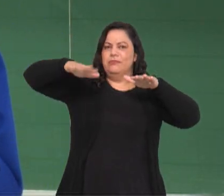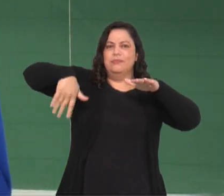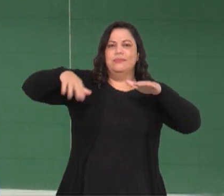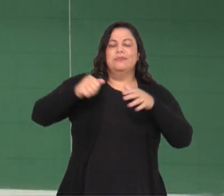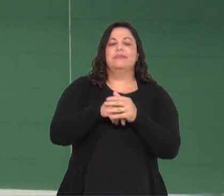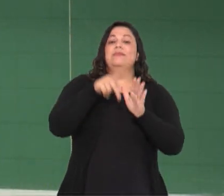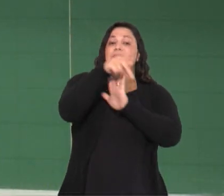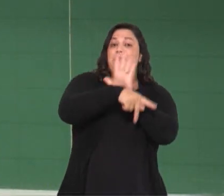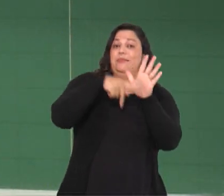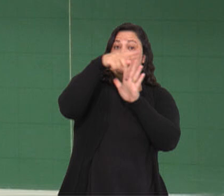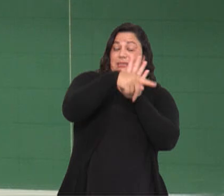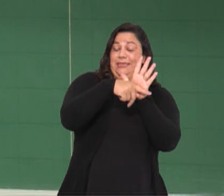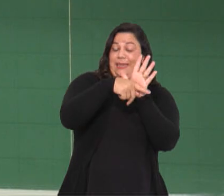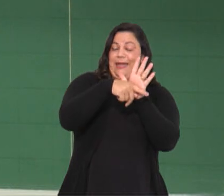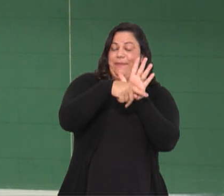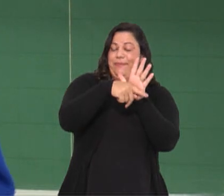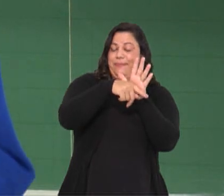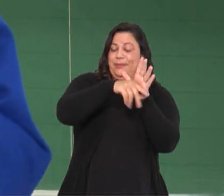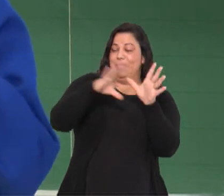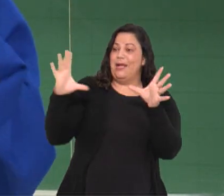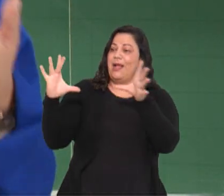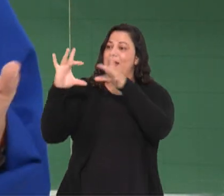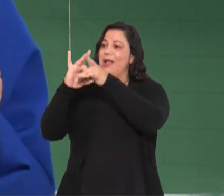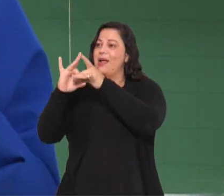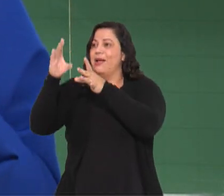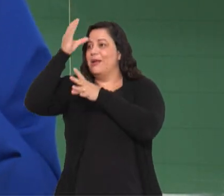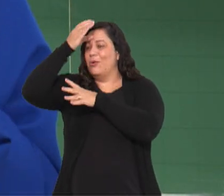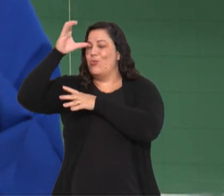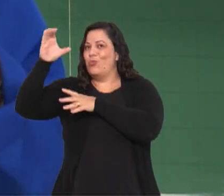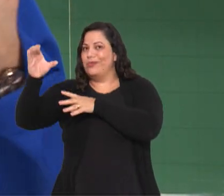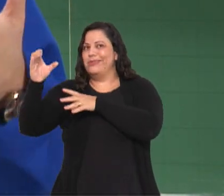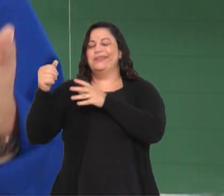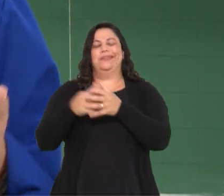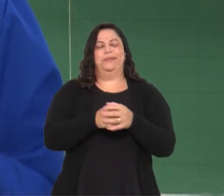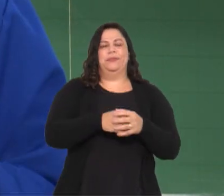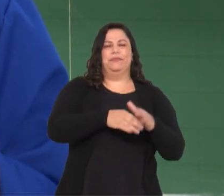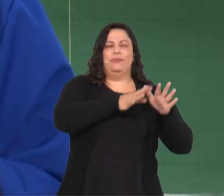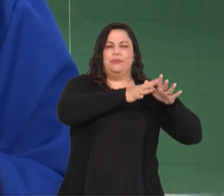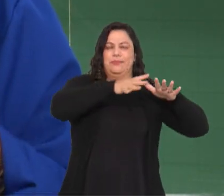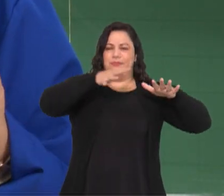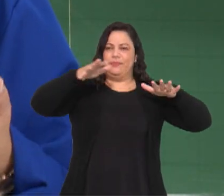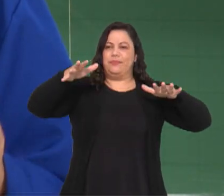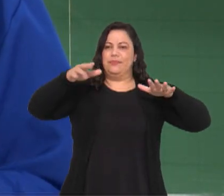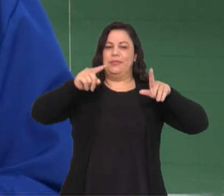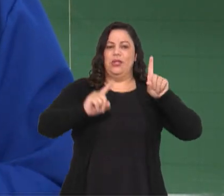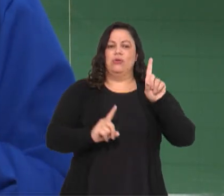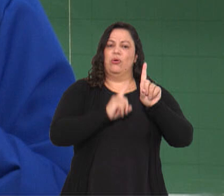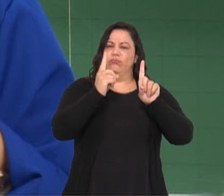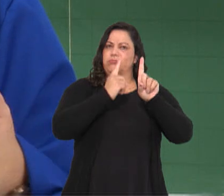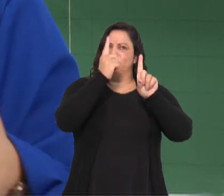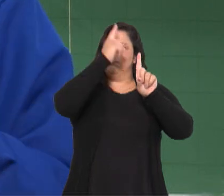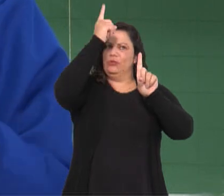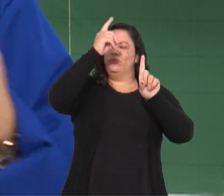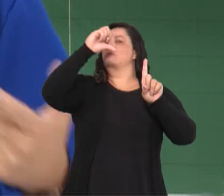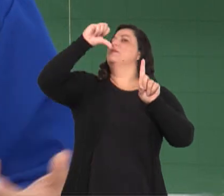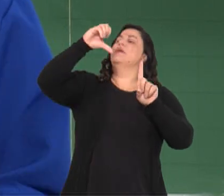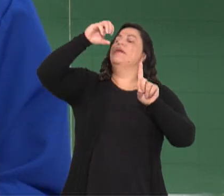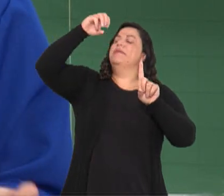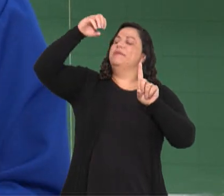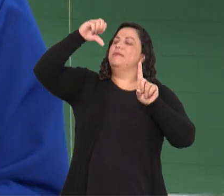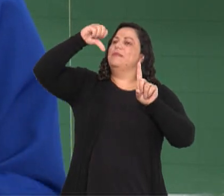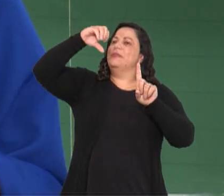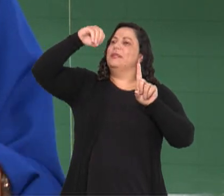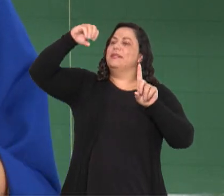nós estamos lá no nível do mar, né, até Curitiba, que estamos aqui quase a 900 e poucos metros de altitude. Então, toda essa